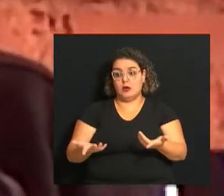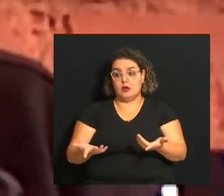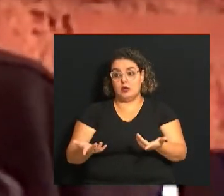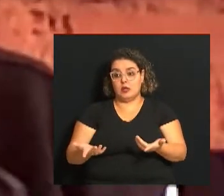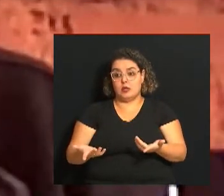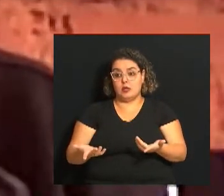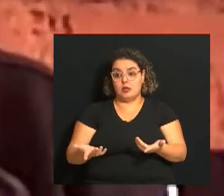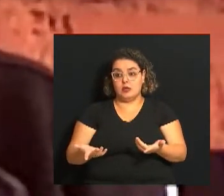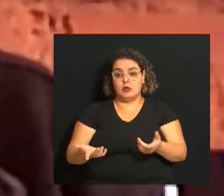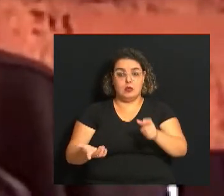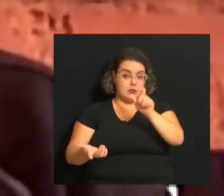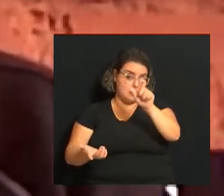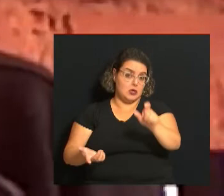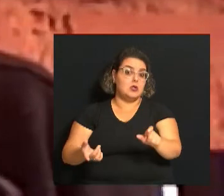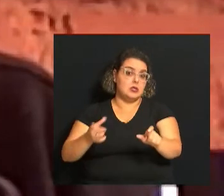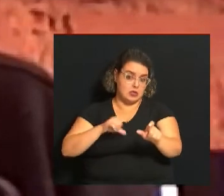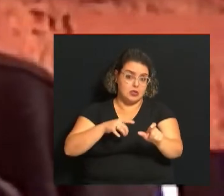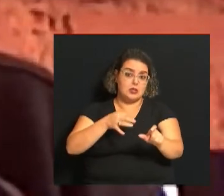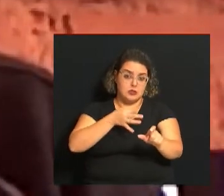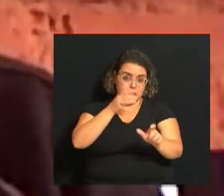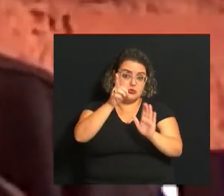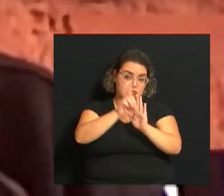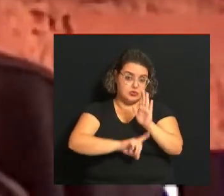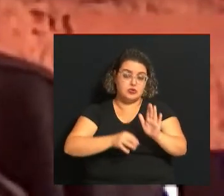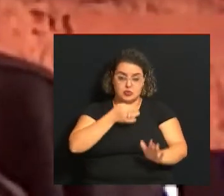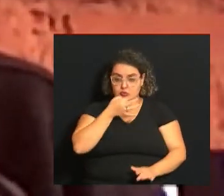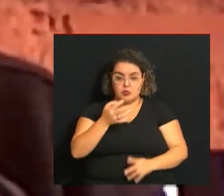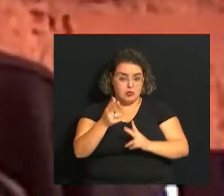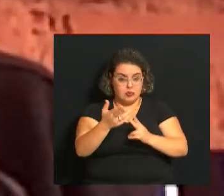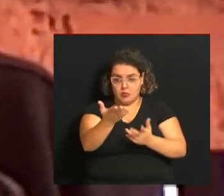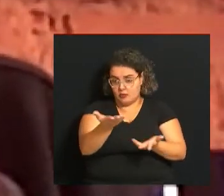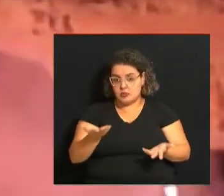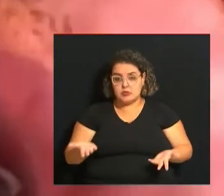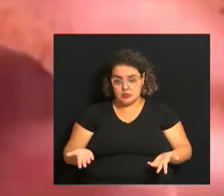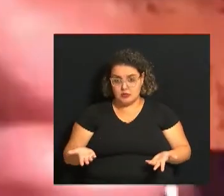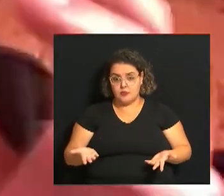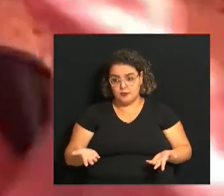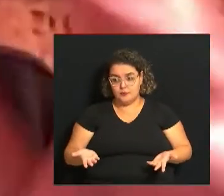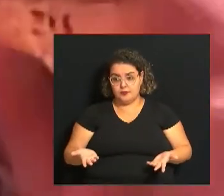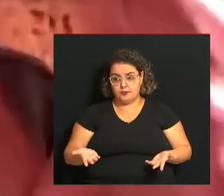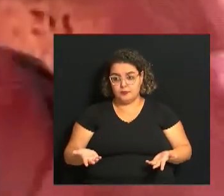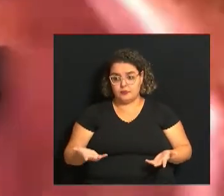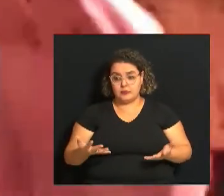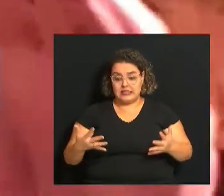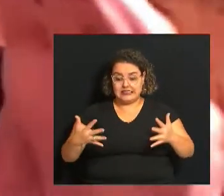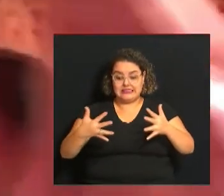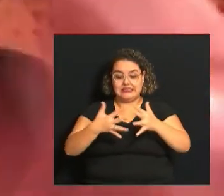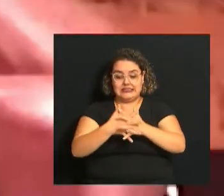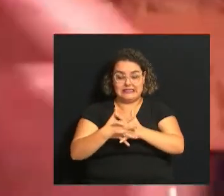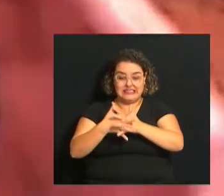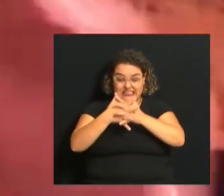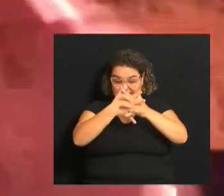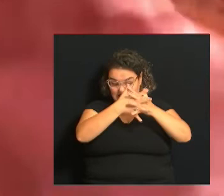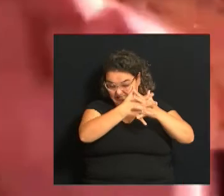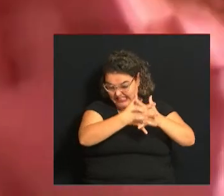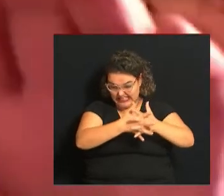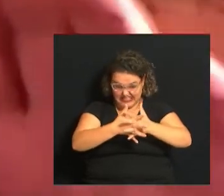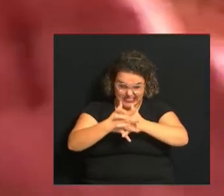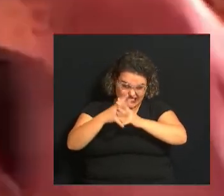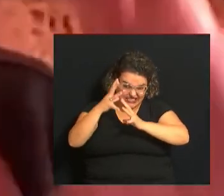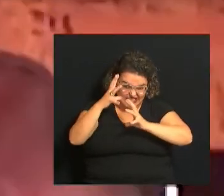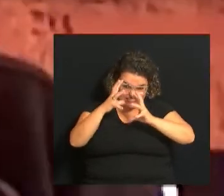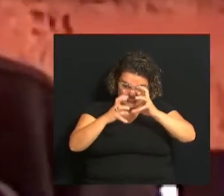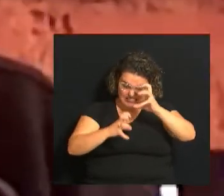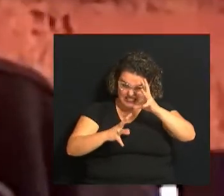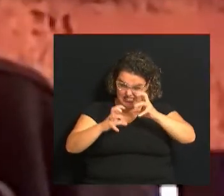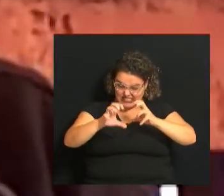o outro também tem direito de opinião da mesma forma que você, né? E então esse conflito vai virando uma guerra de discursos de ódio,